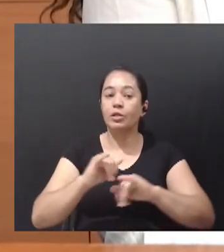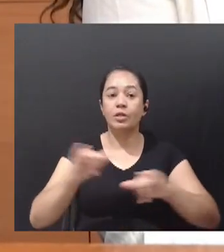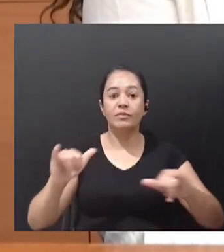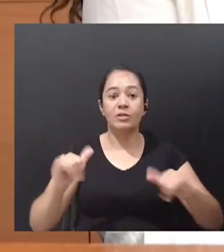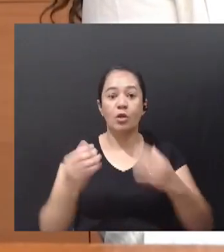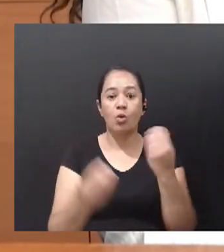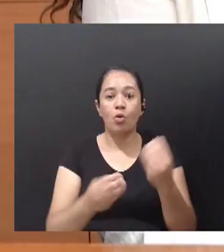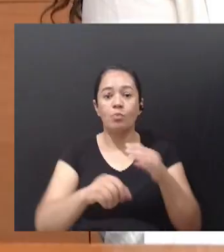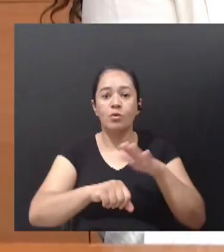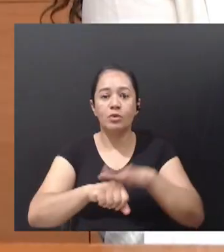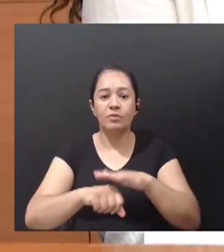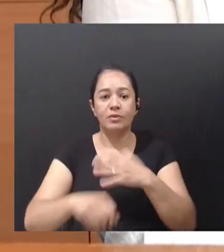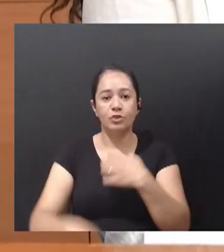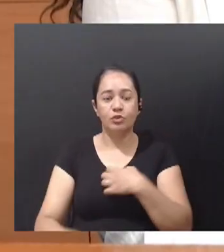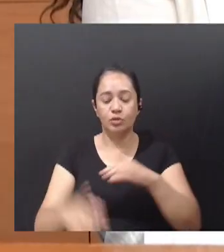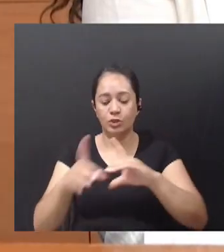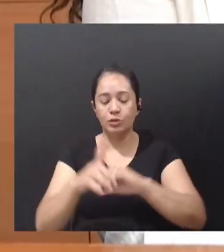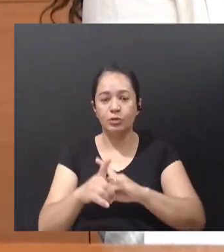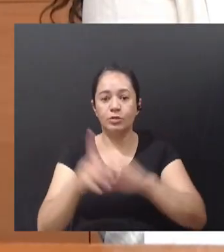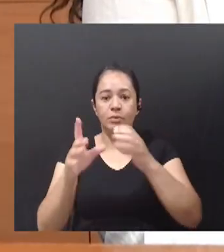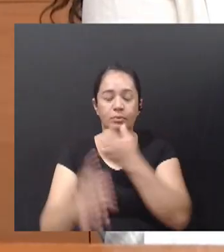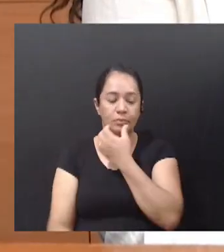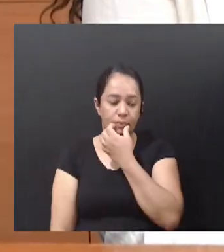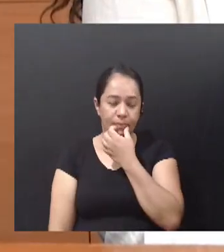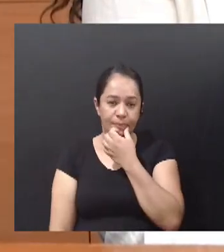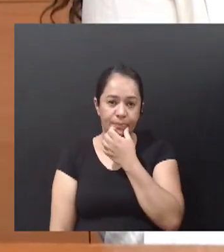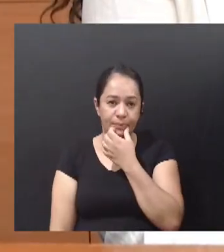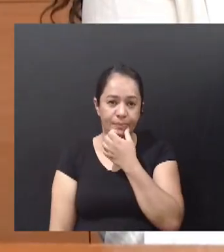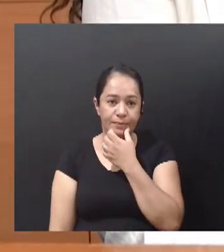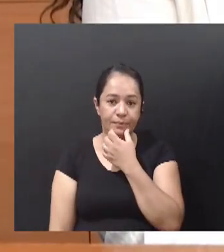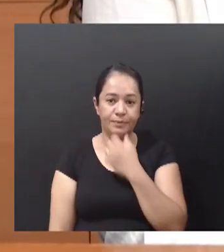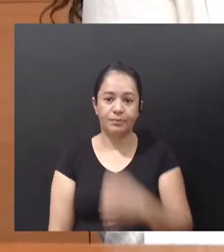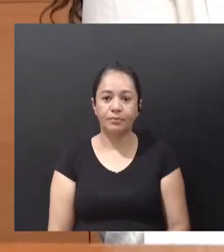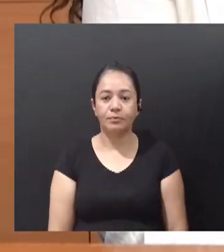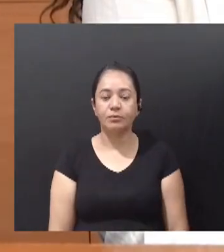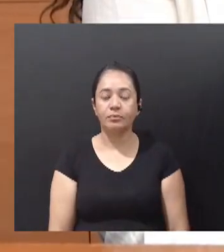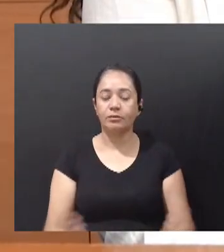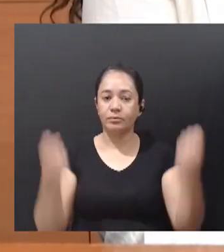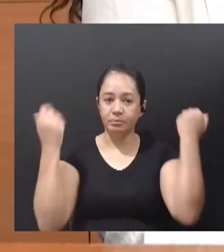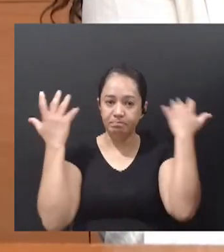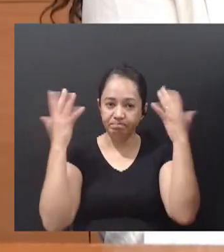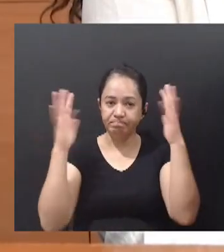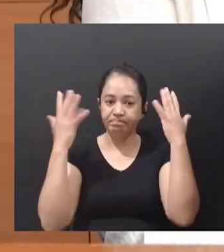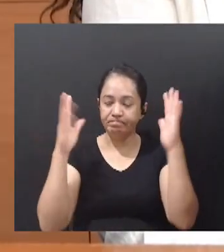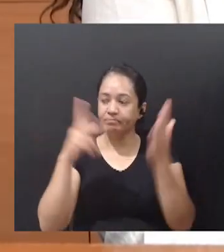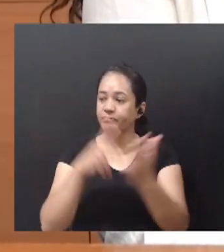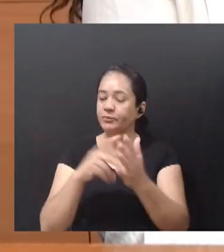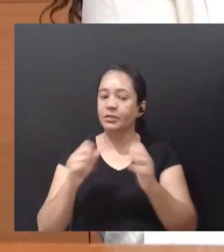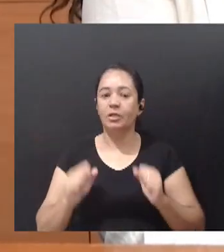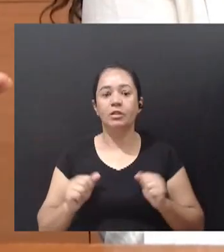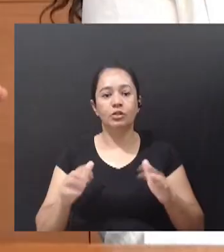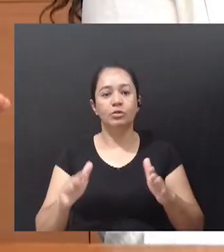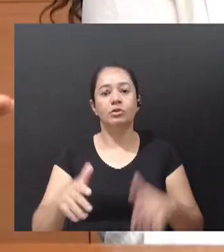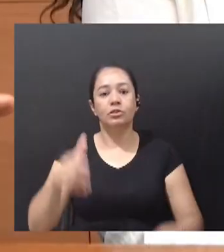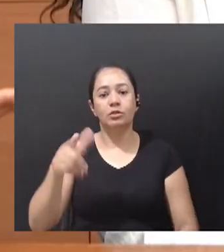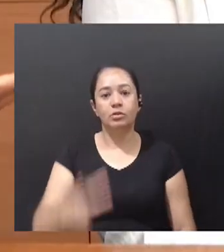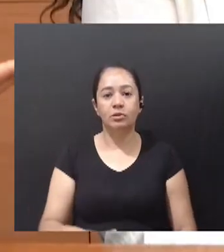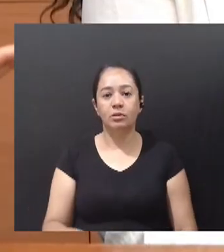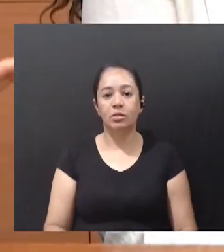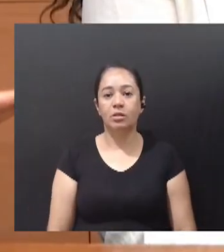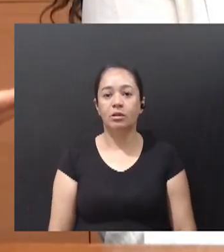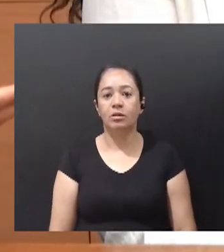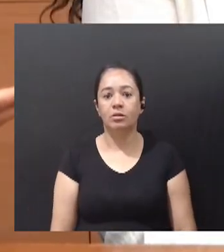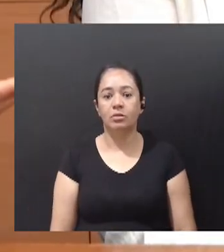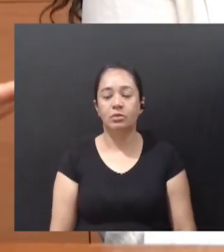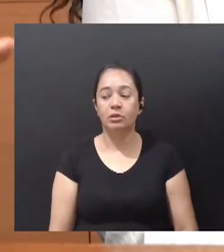forma democrática, né? E parabenizar mesmo por essa iniciativa mais uma vez, dizer que é muito importante